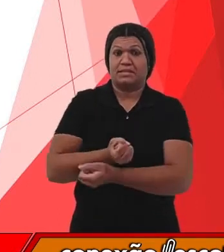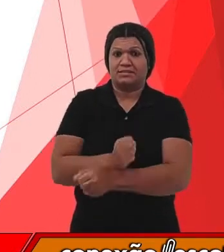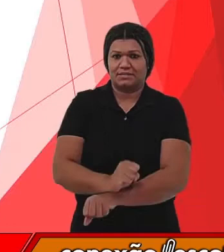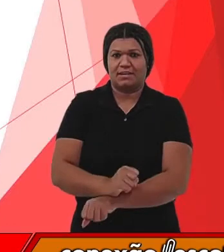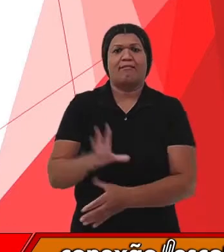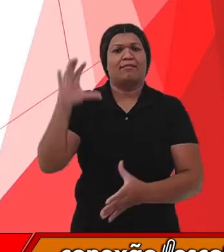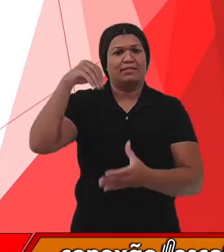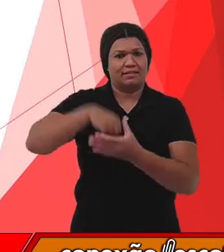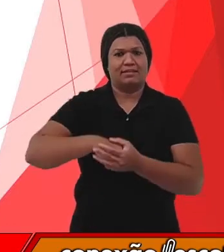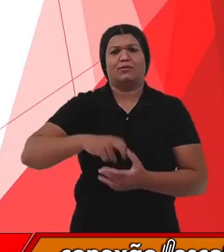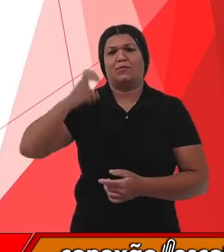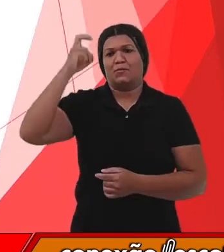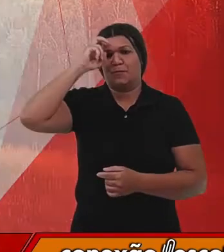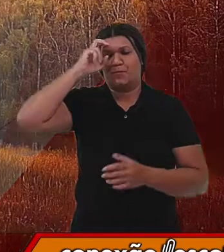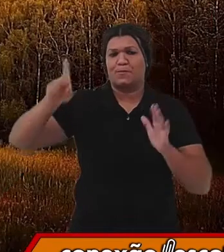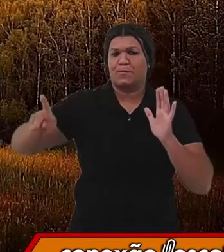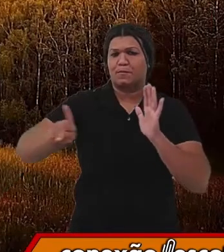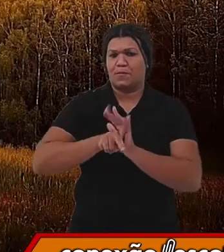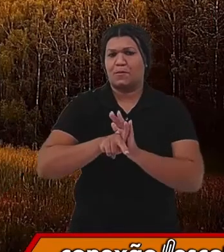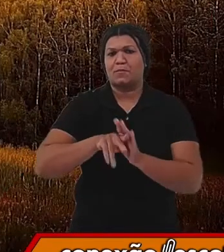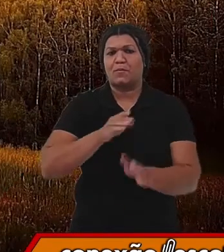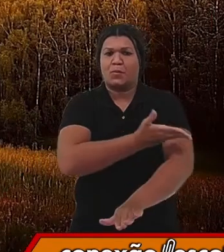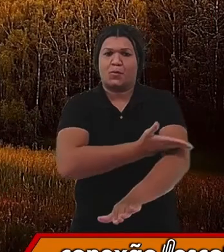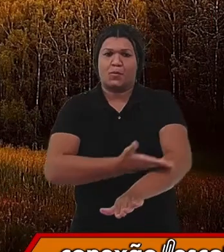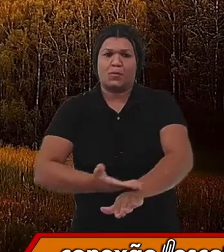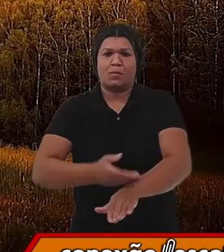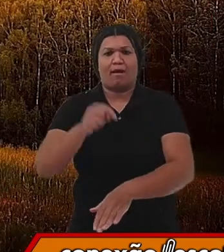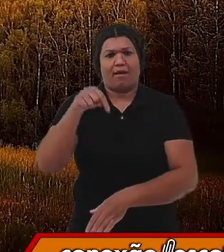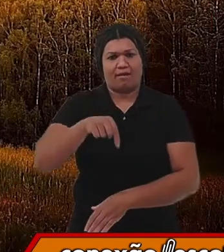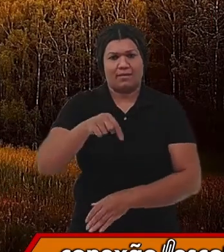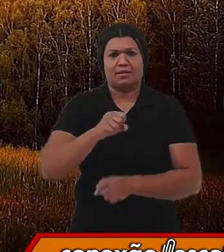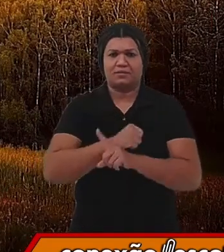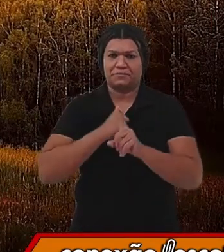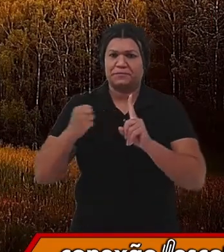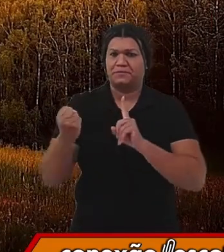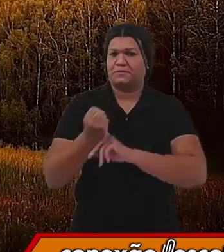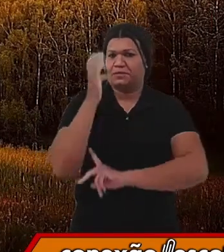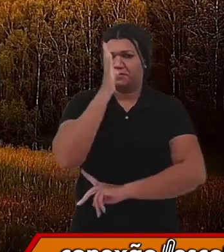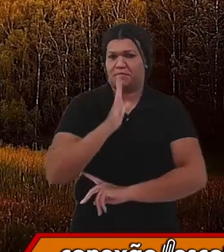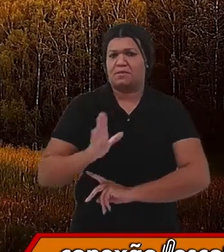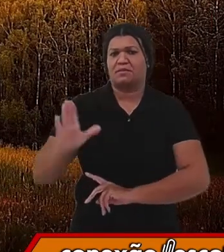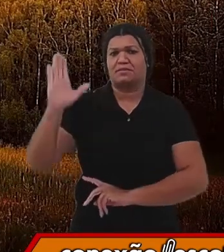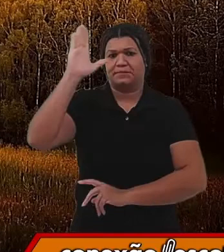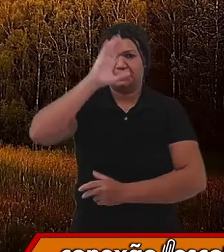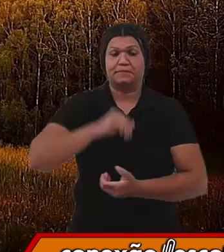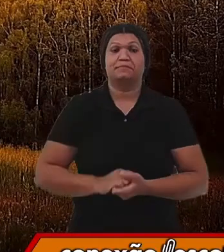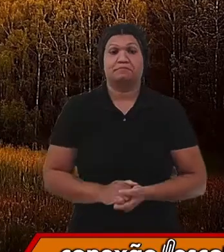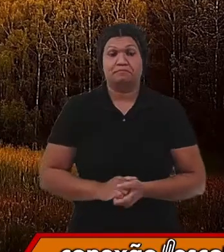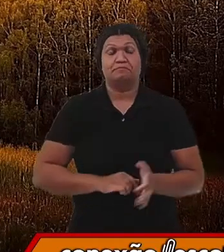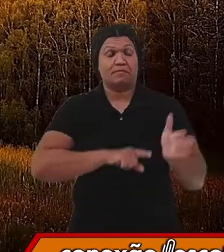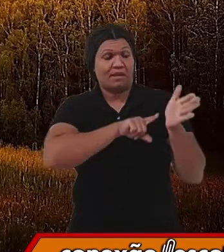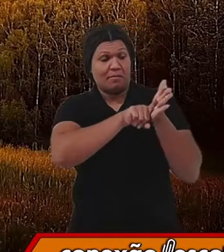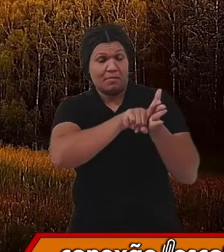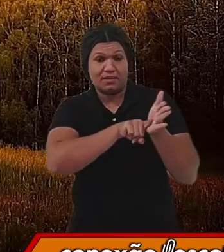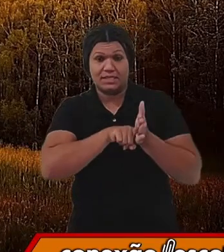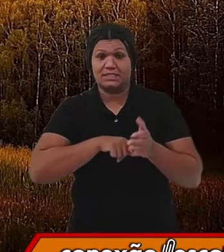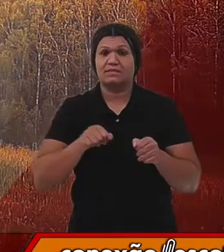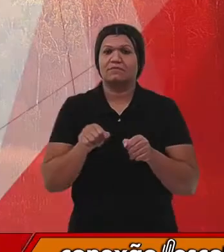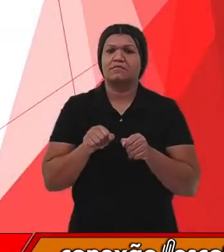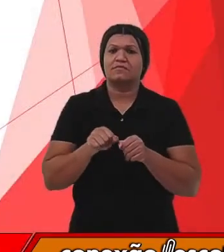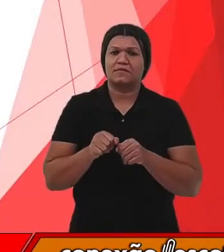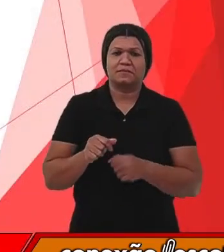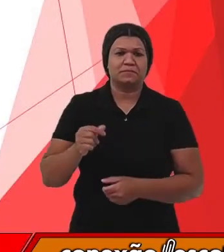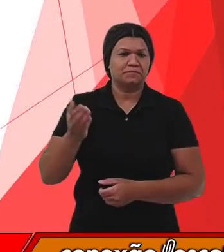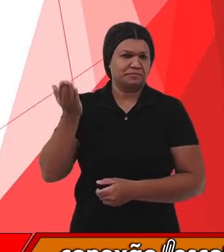da cultura e dos costumes de nossa sociedade. Uma pesquisa realizada pelo Instituto